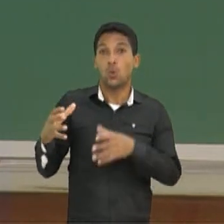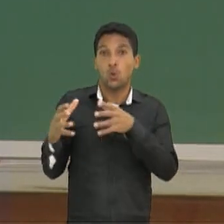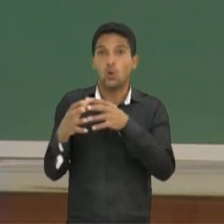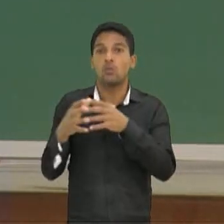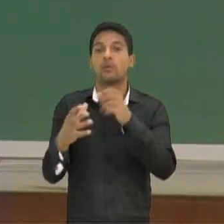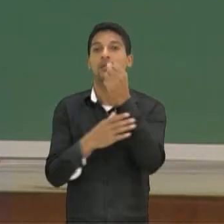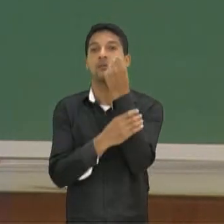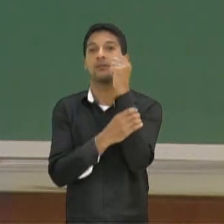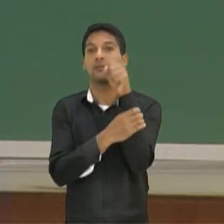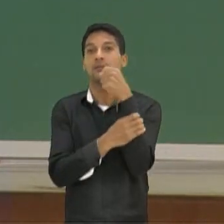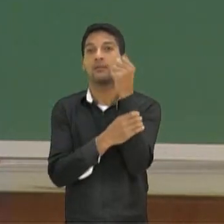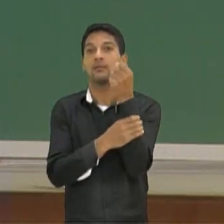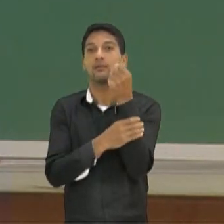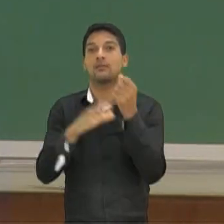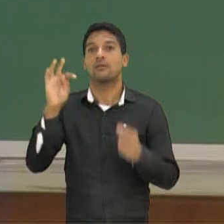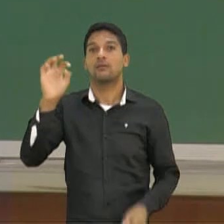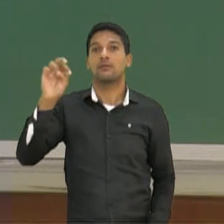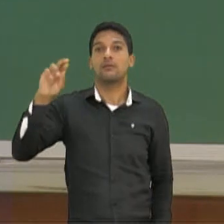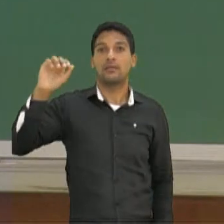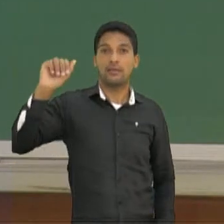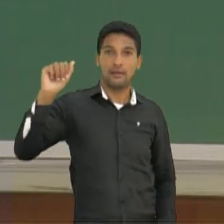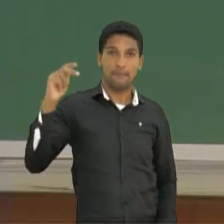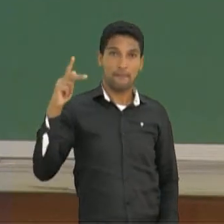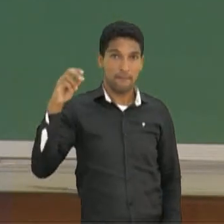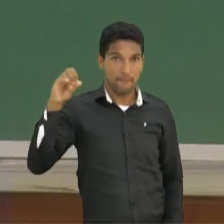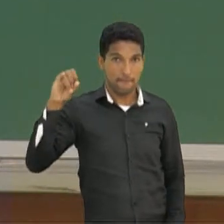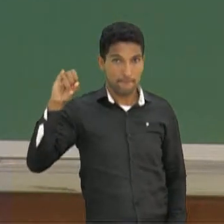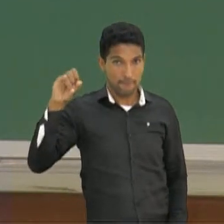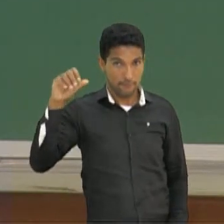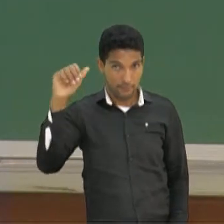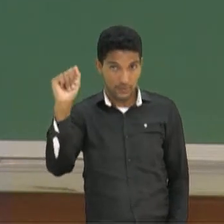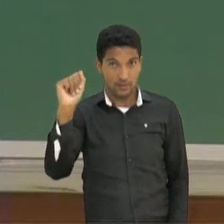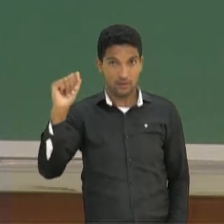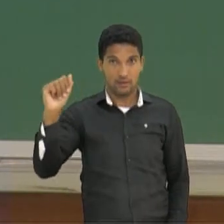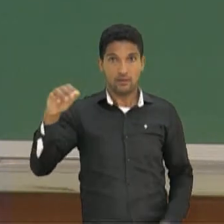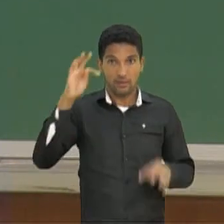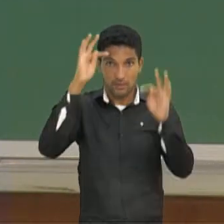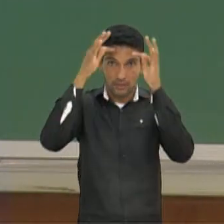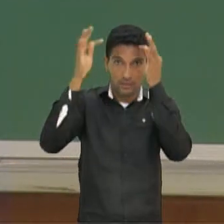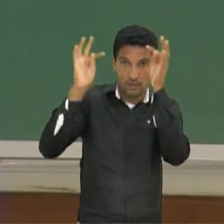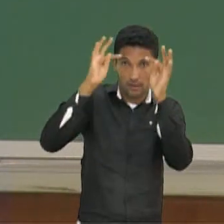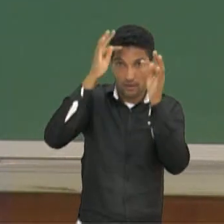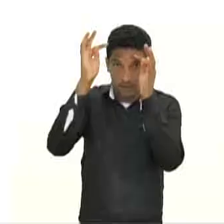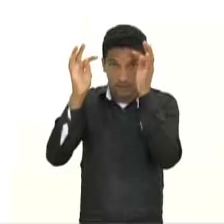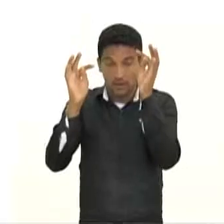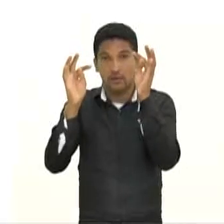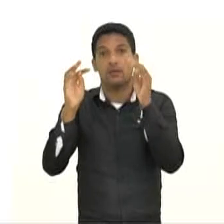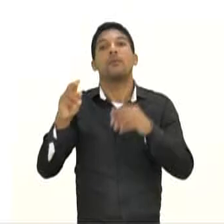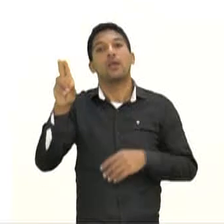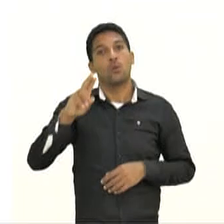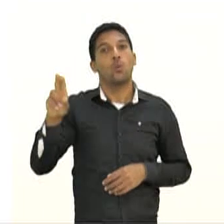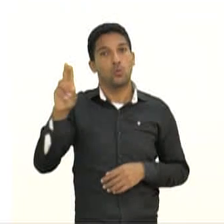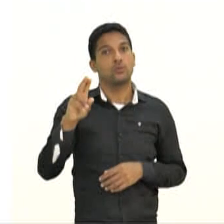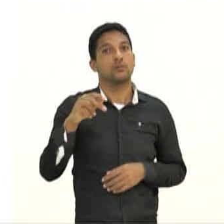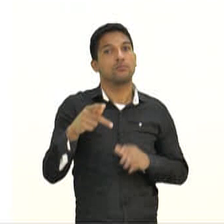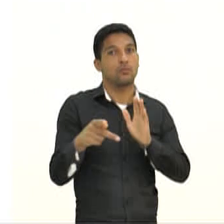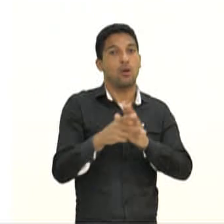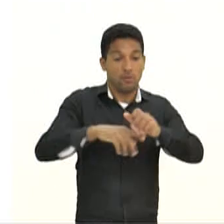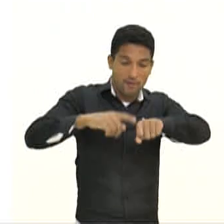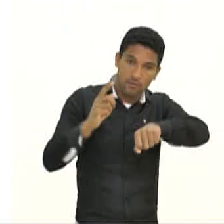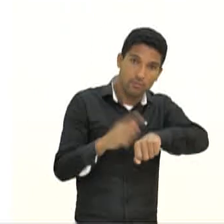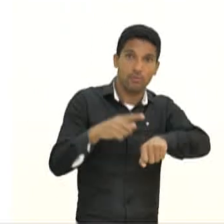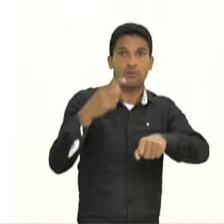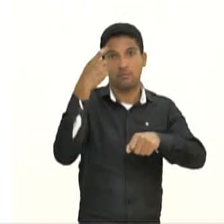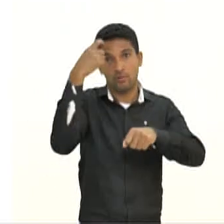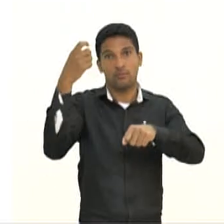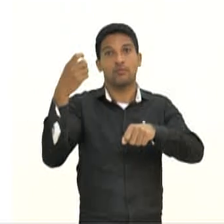do improviso. Os jogos teatrais, então, a utilização dos jogos teatrais como em contextos formais e não formais de educação foi